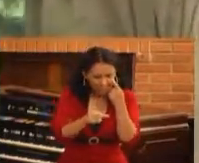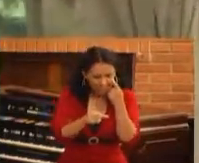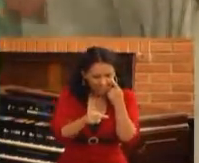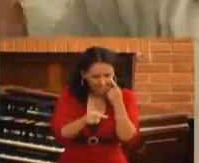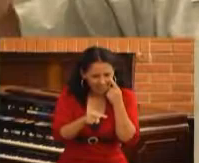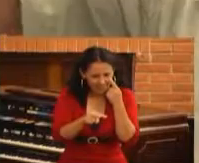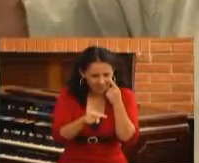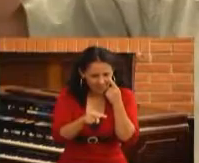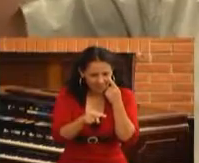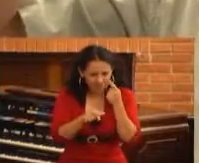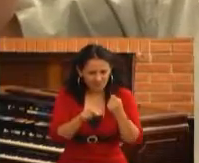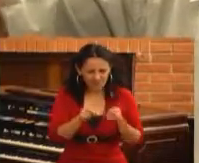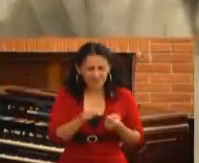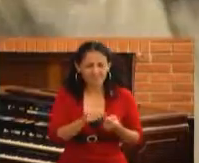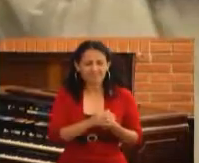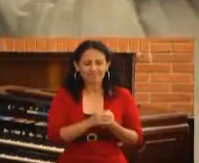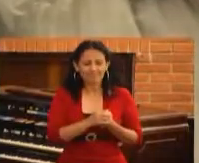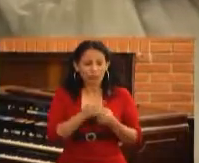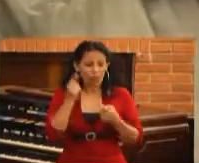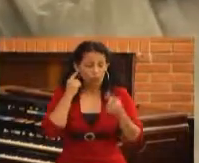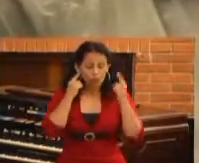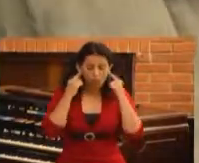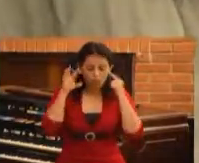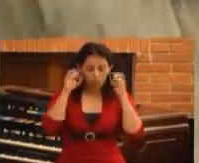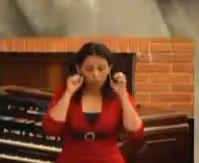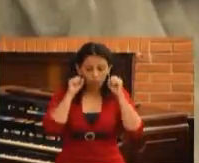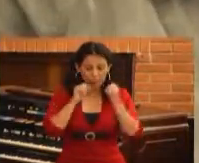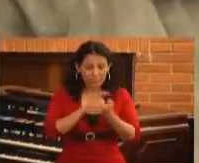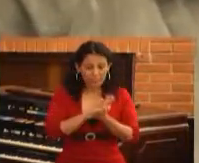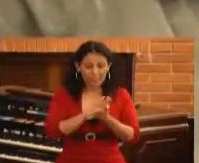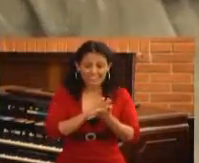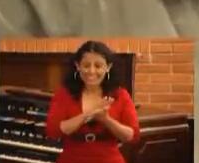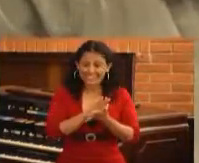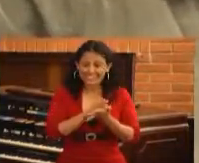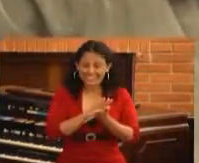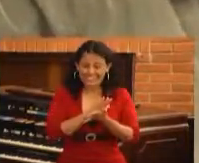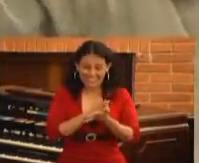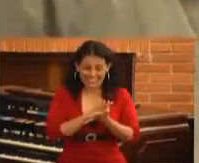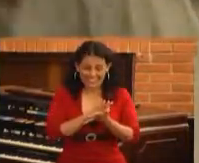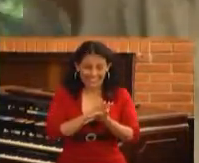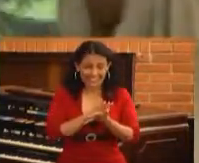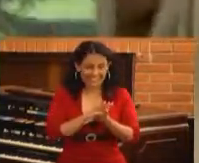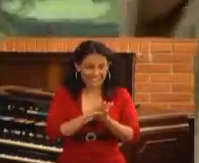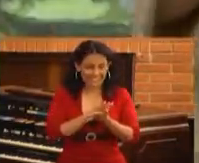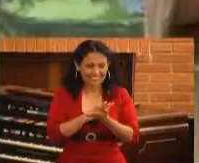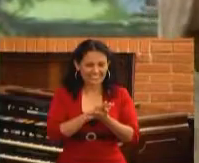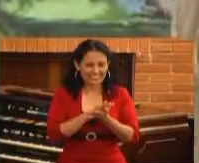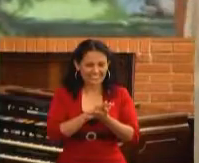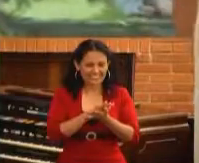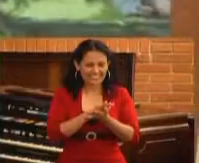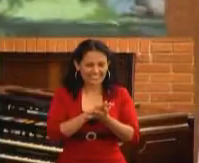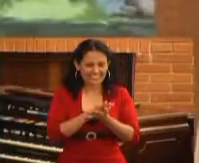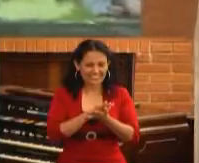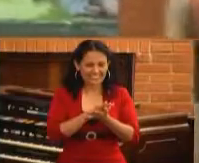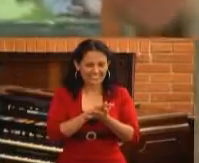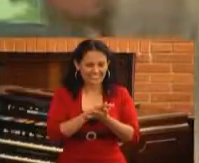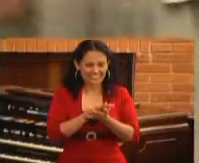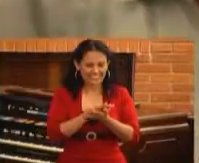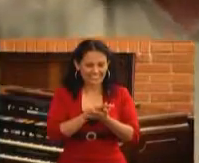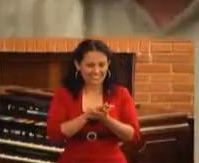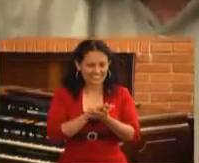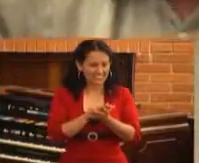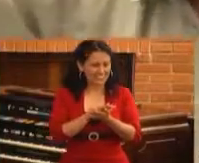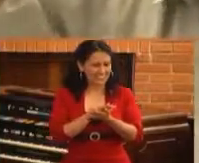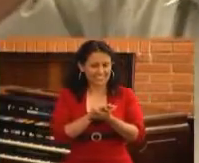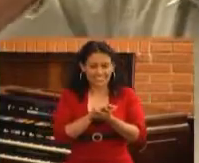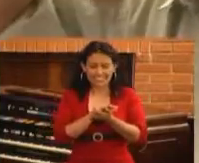Lembre-se que o pecado entrou pelos olhos, nem ouvidos ouviram, a fé vem pelo ouvir, nem o perceptível da ciência,